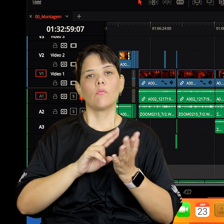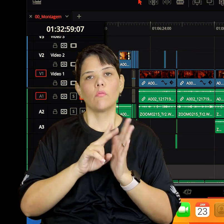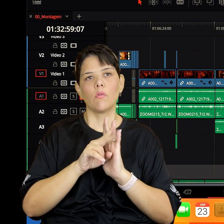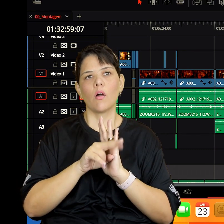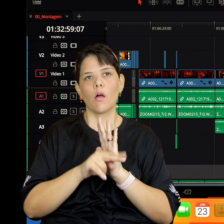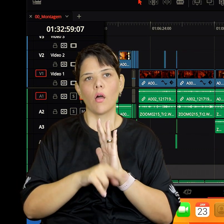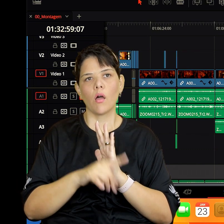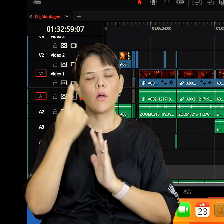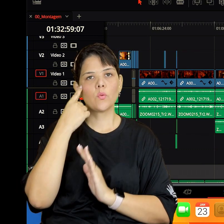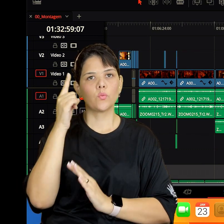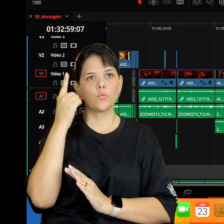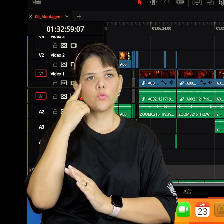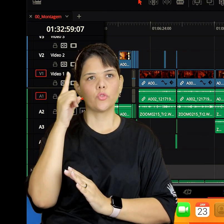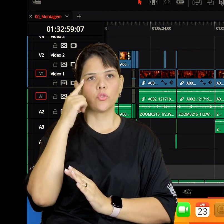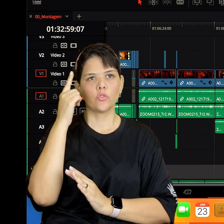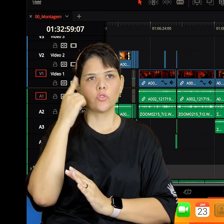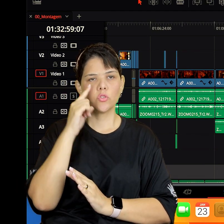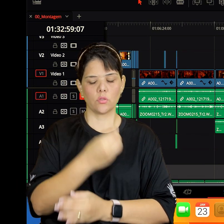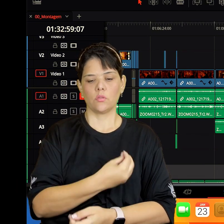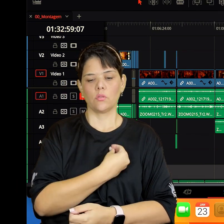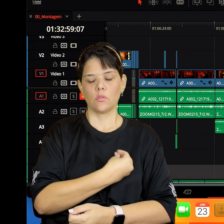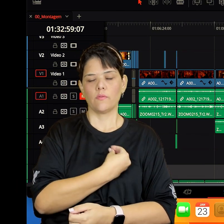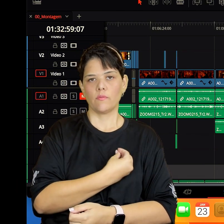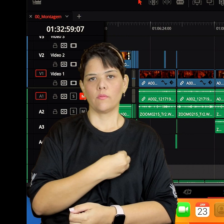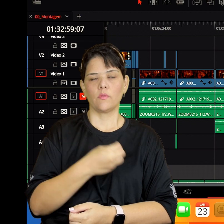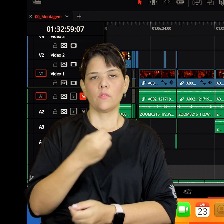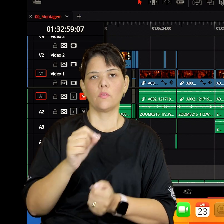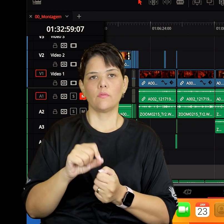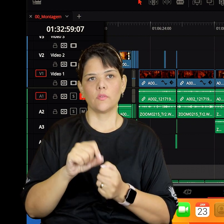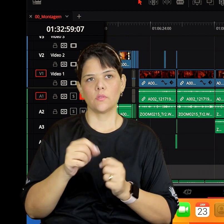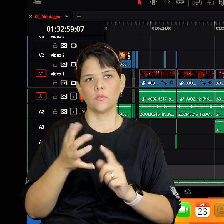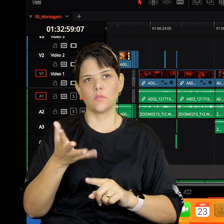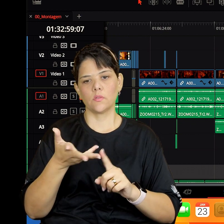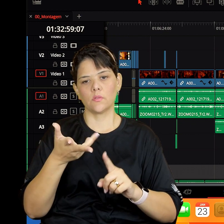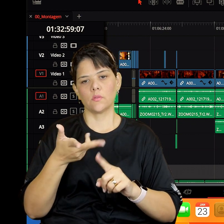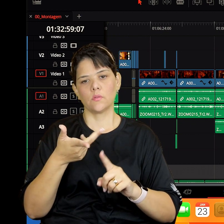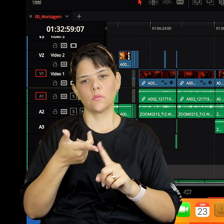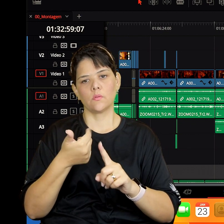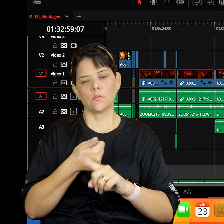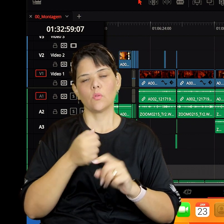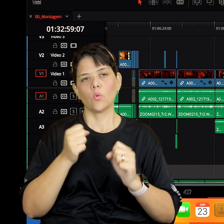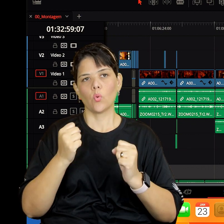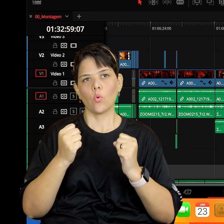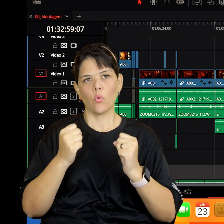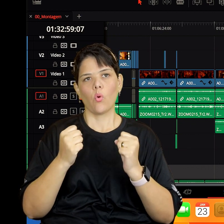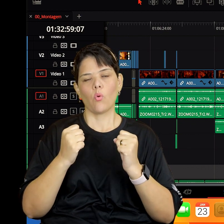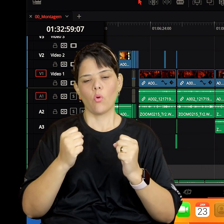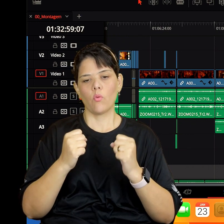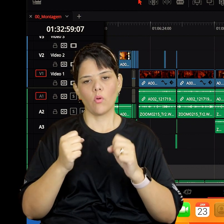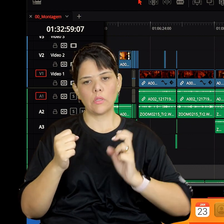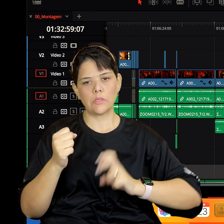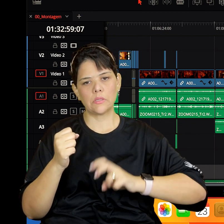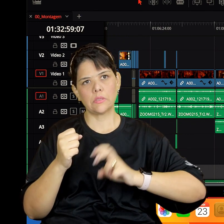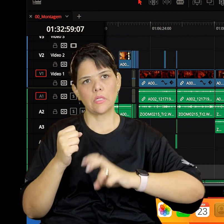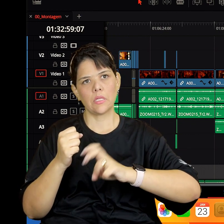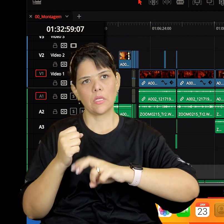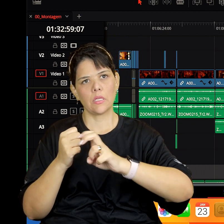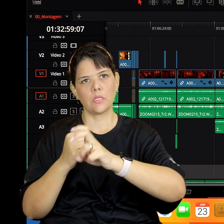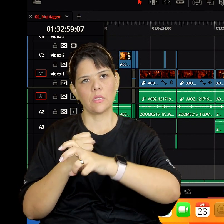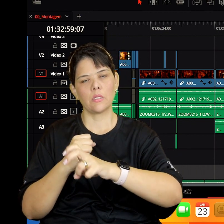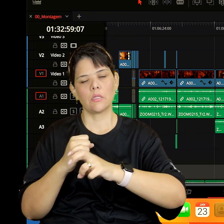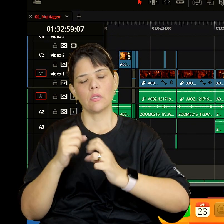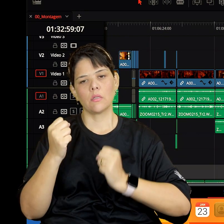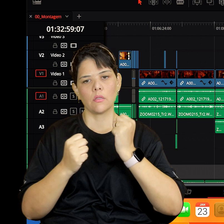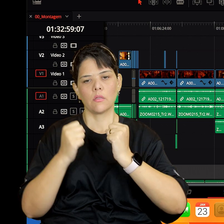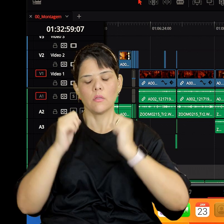várias coisas repetidas vezes e tal, e treina, e faz polichinelo, e sobe a escada e desce a escada, e levanta pneu.